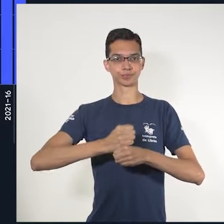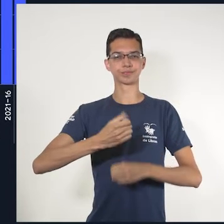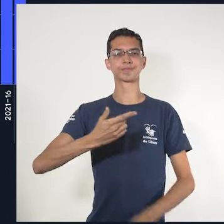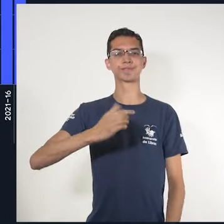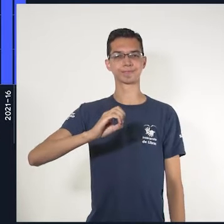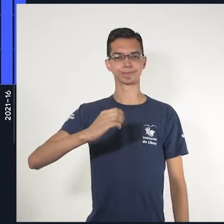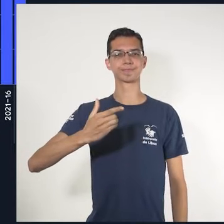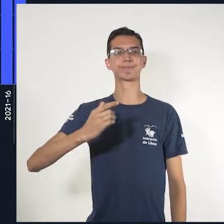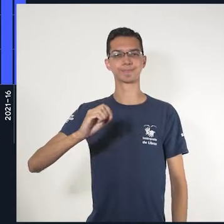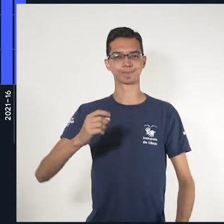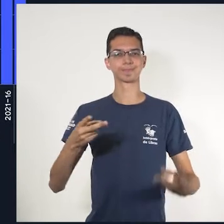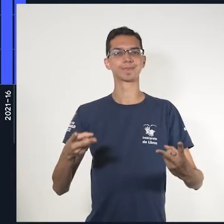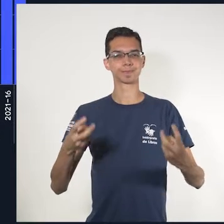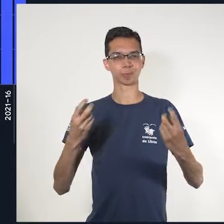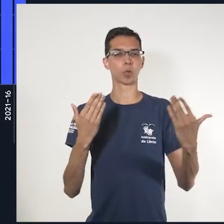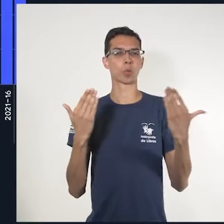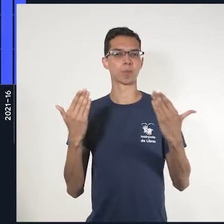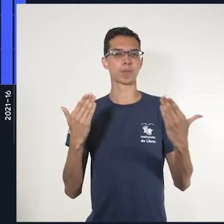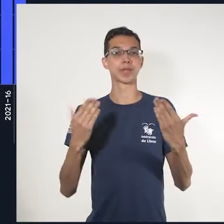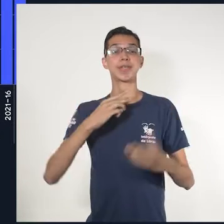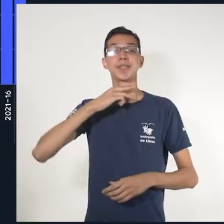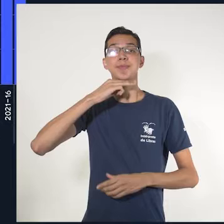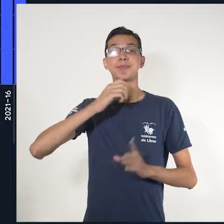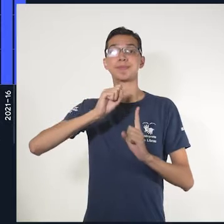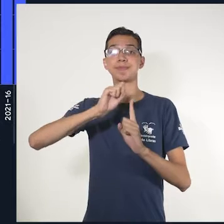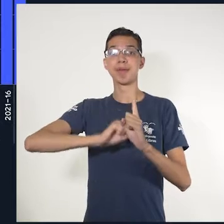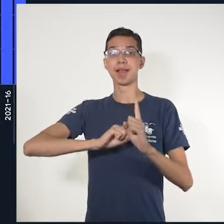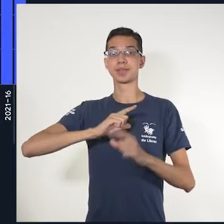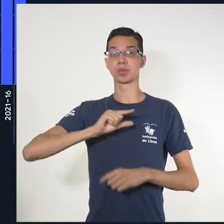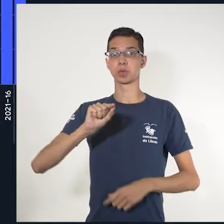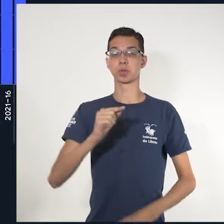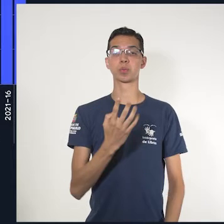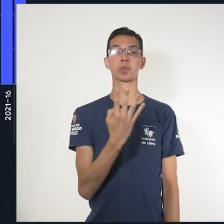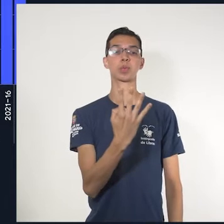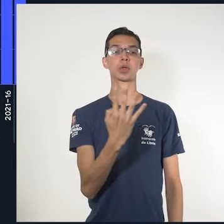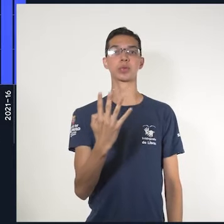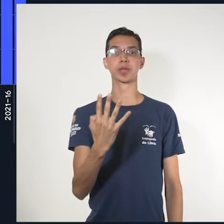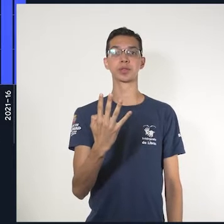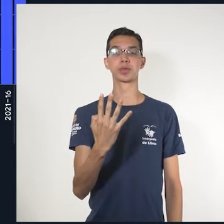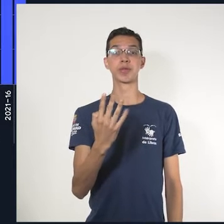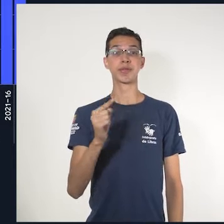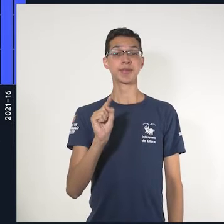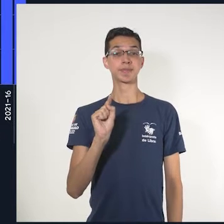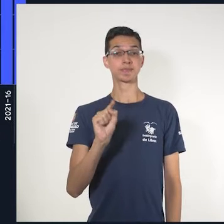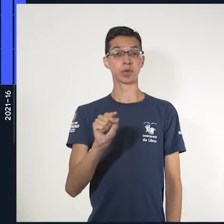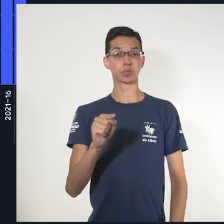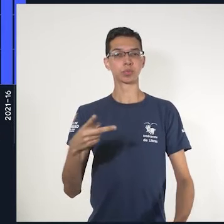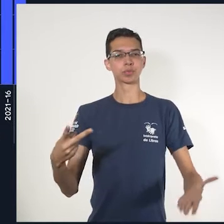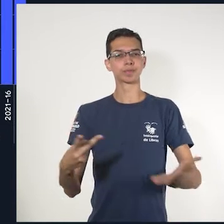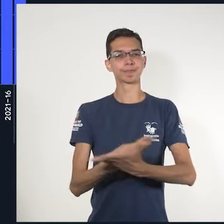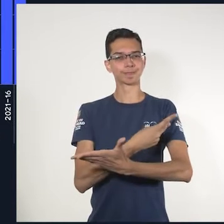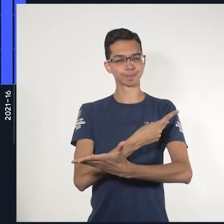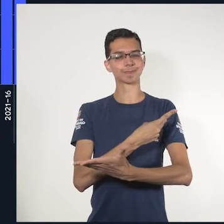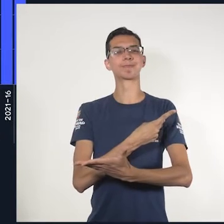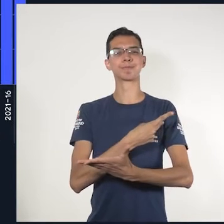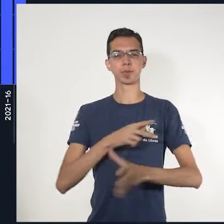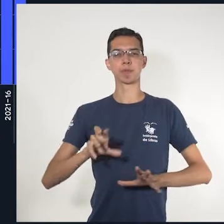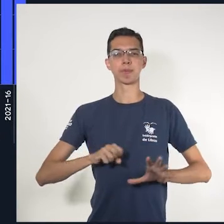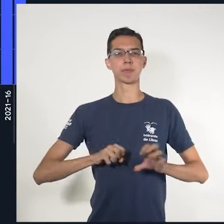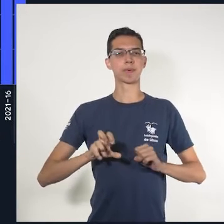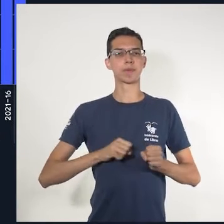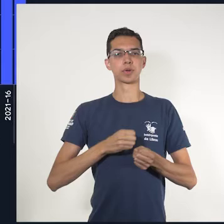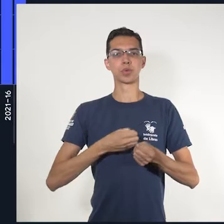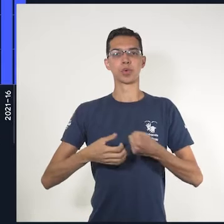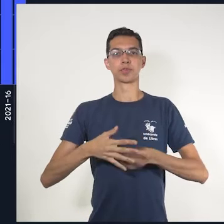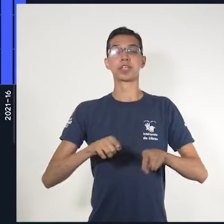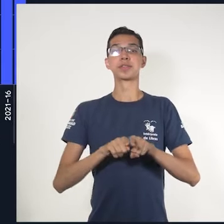2020, né? Tivemos aí em março, então, mais de 44 mil casos notificados, contra cerca de 23,